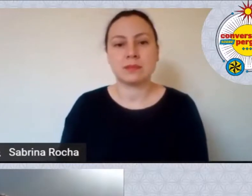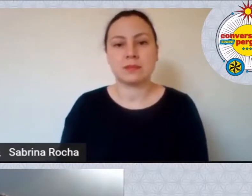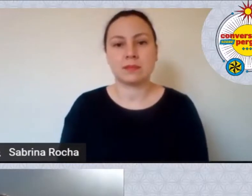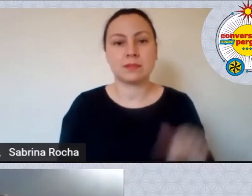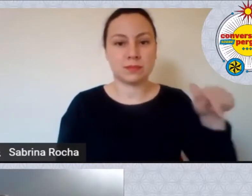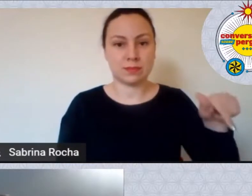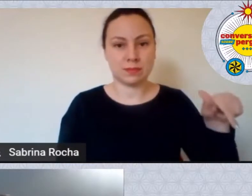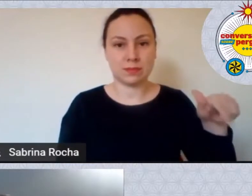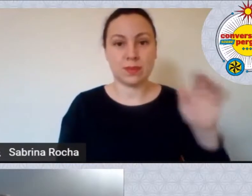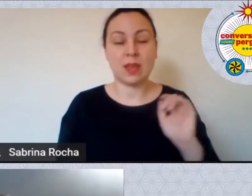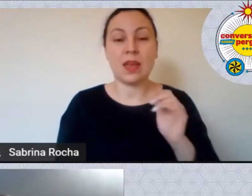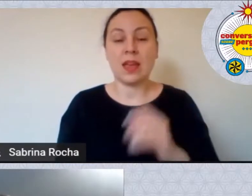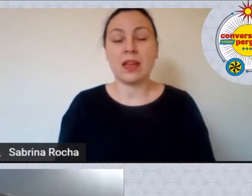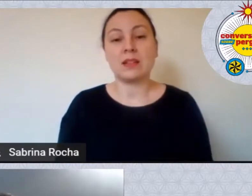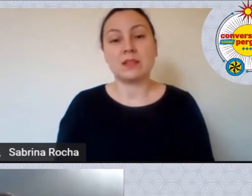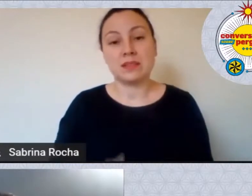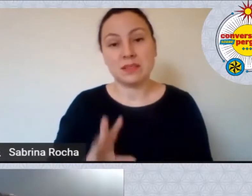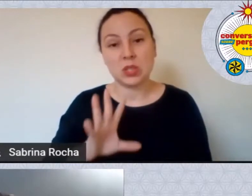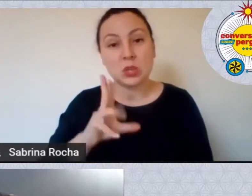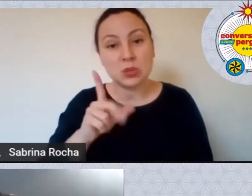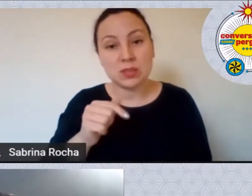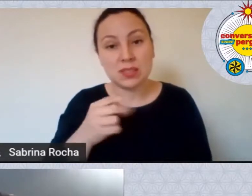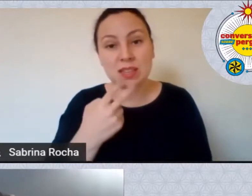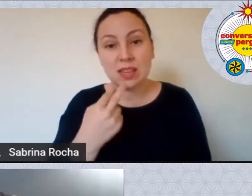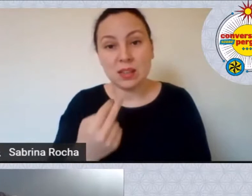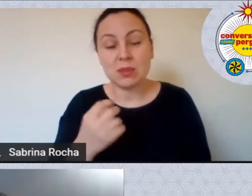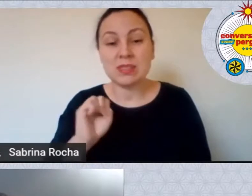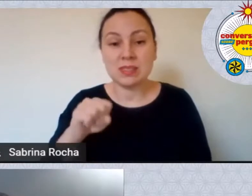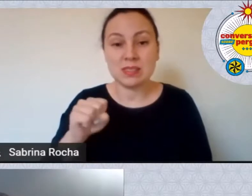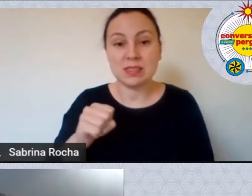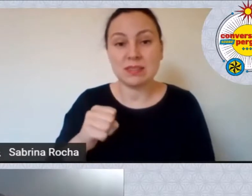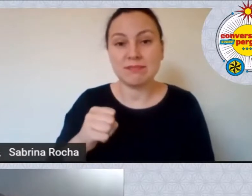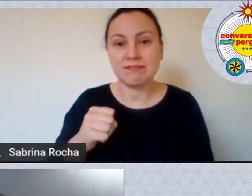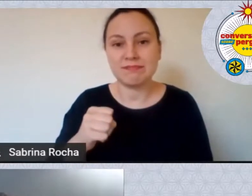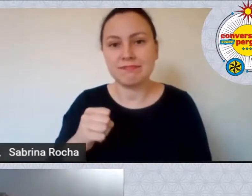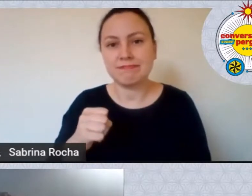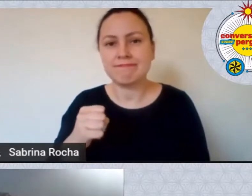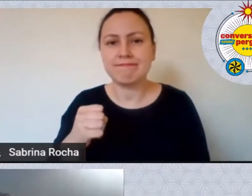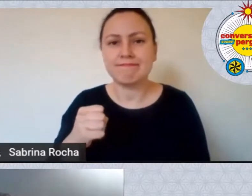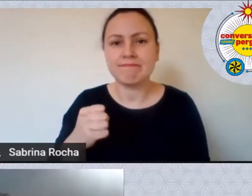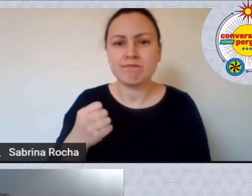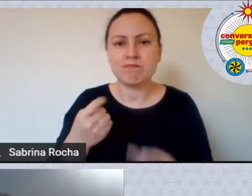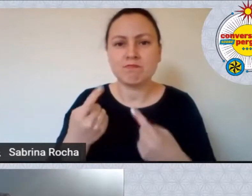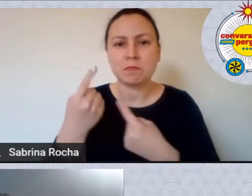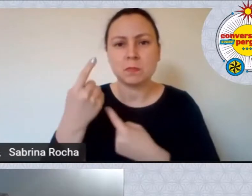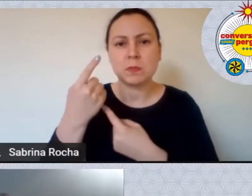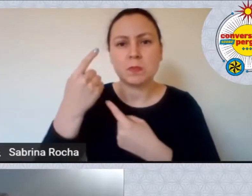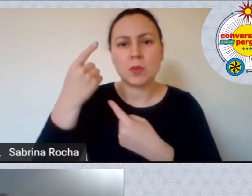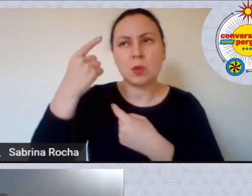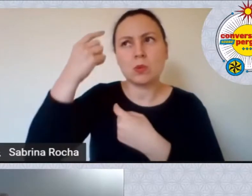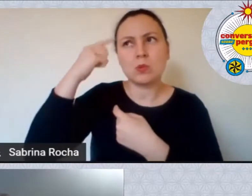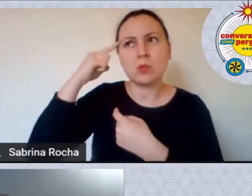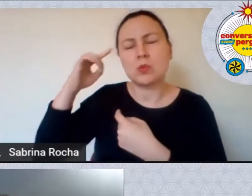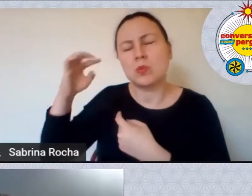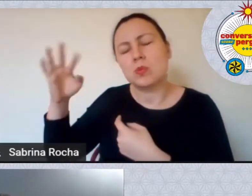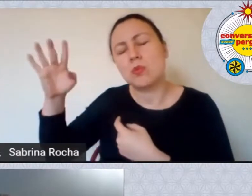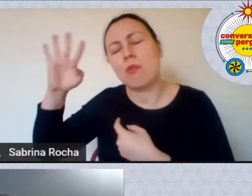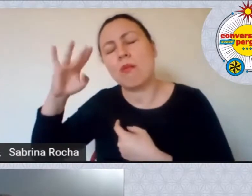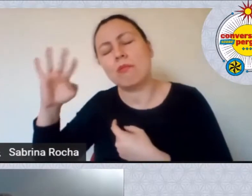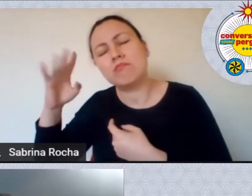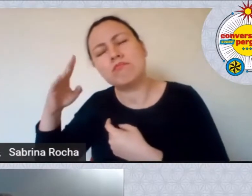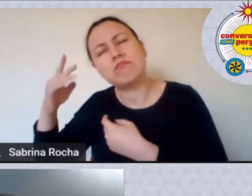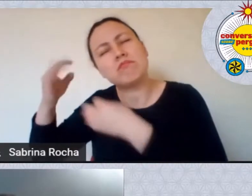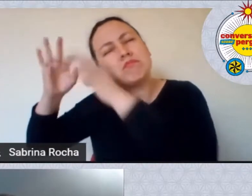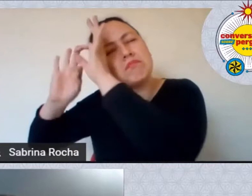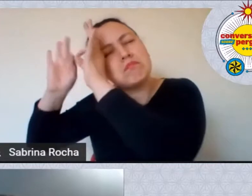quase todas as línguas. Do sonho designar isso que acontece quando a gente está dormindo, mas também de designar aquilo que a